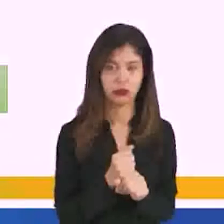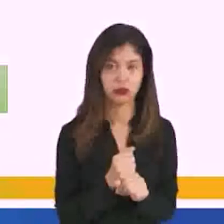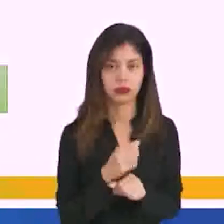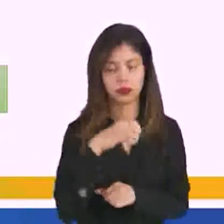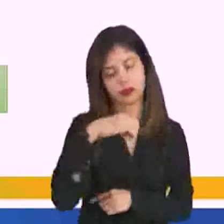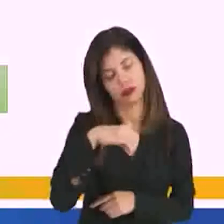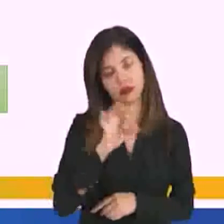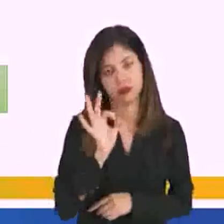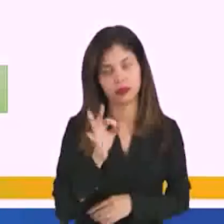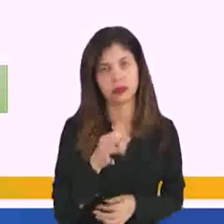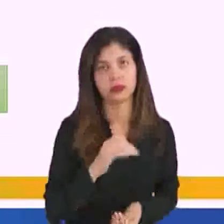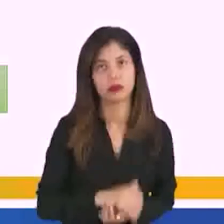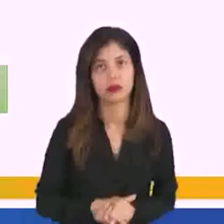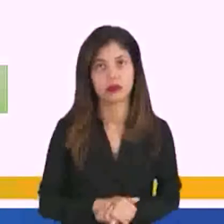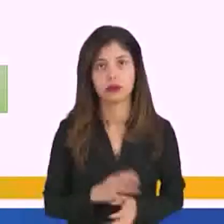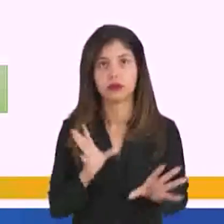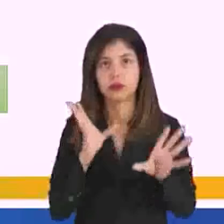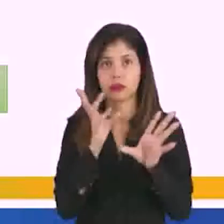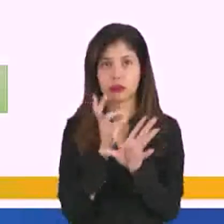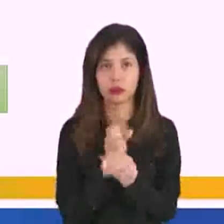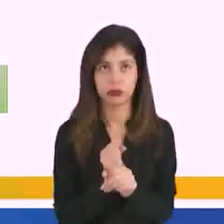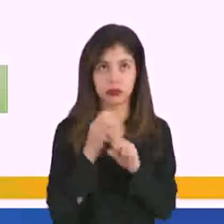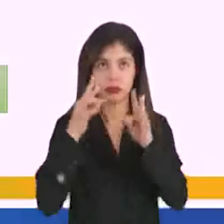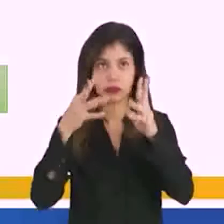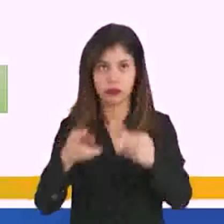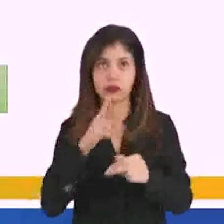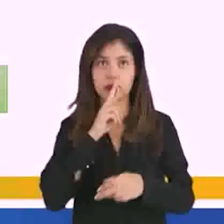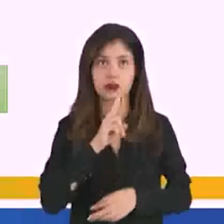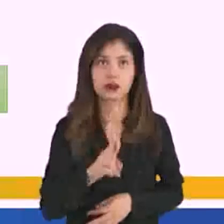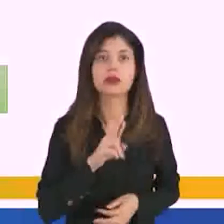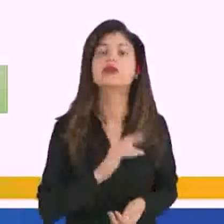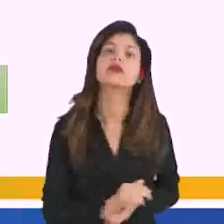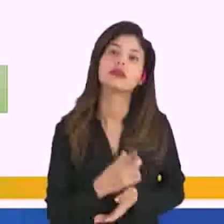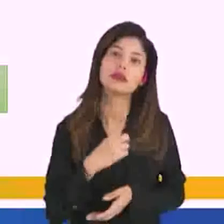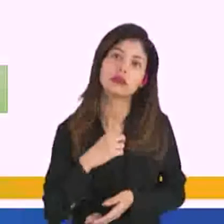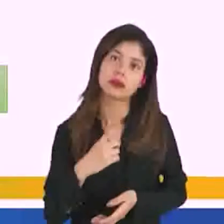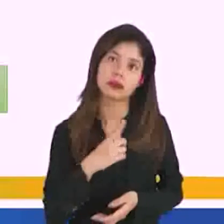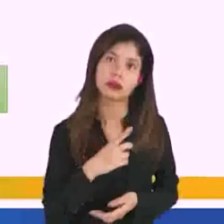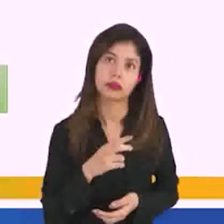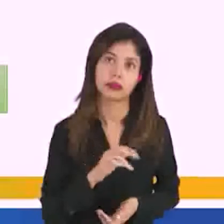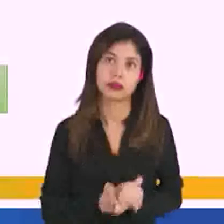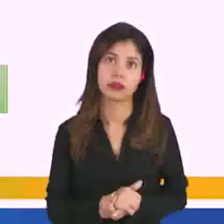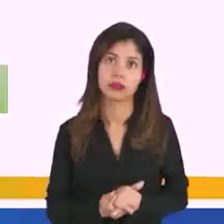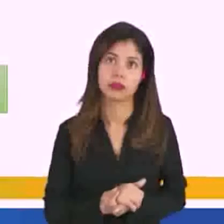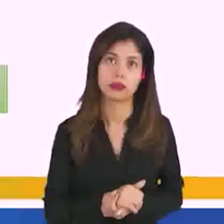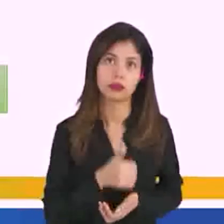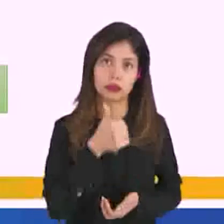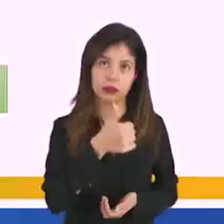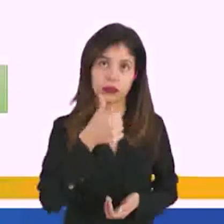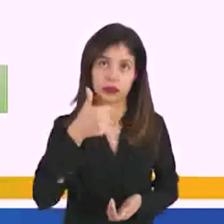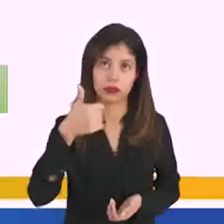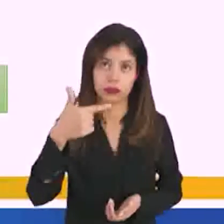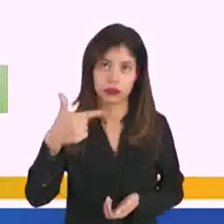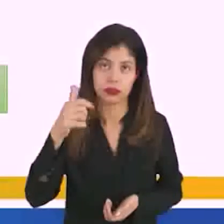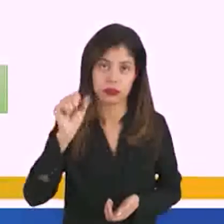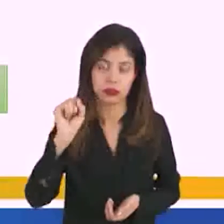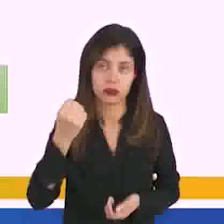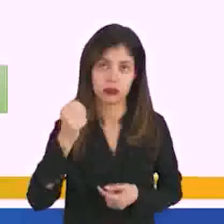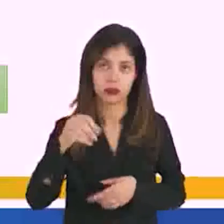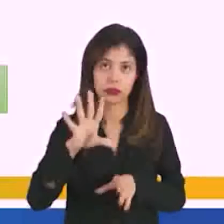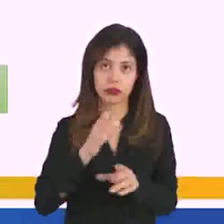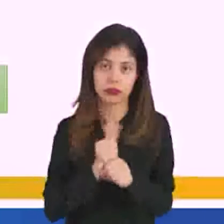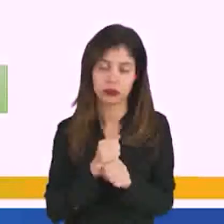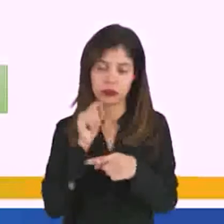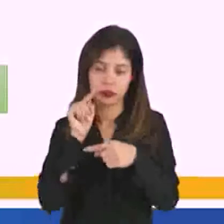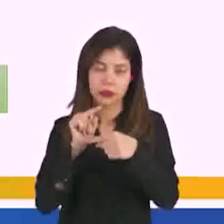é 9, certo? Então, somando todos esses valores, nós temos aí o resultado de 128, né, de